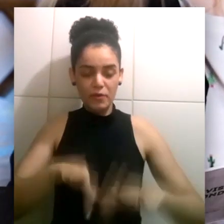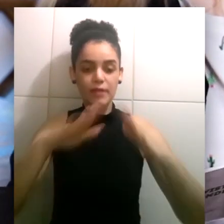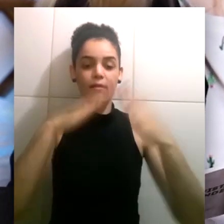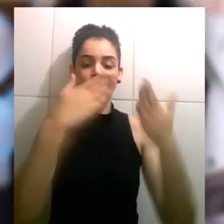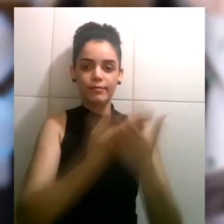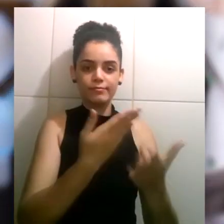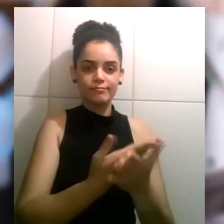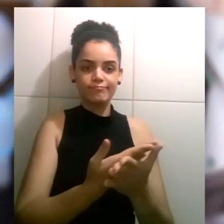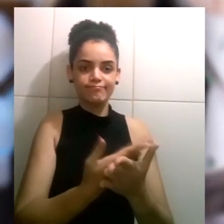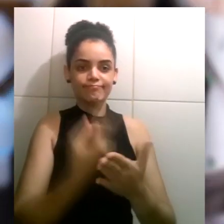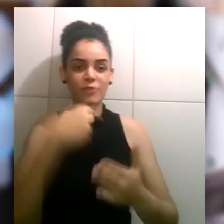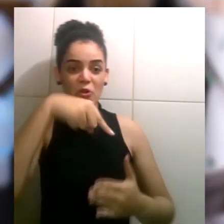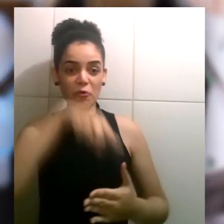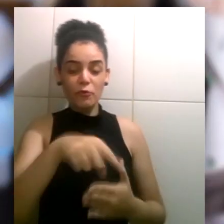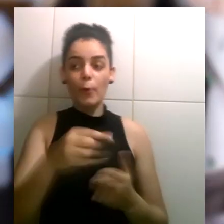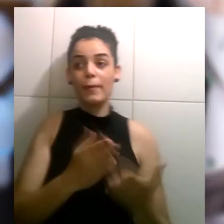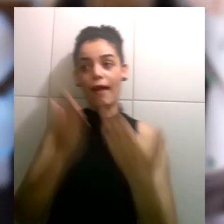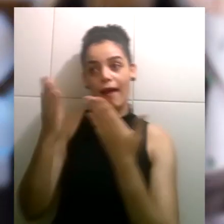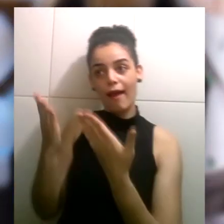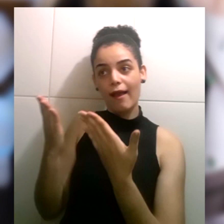para Jocum.